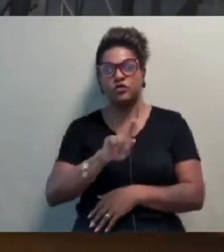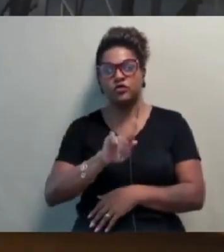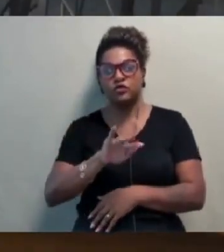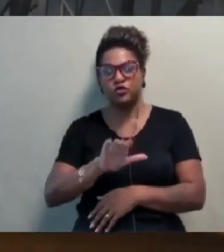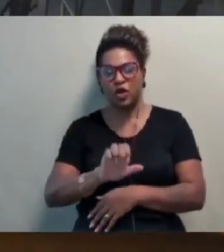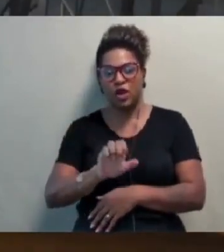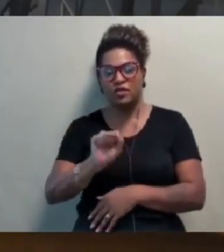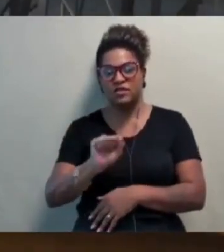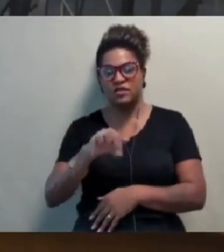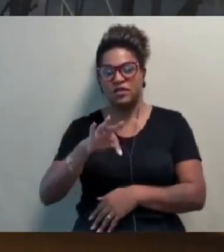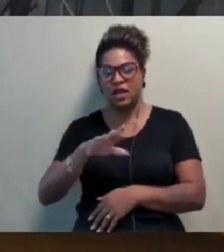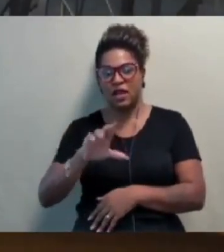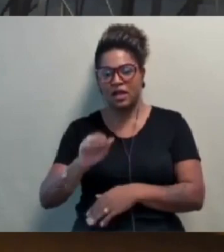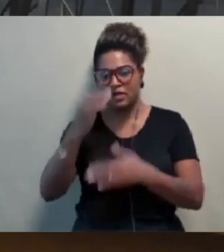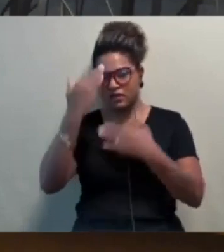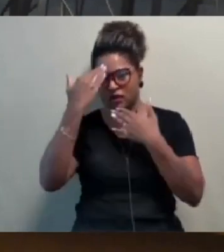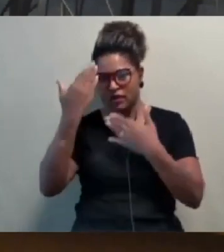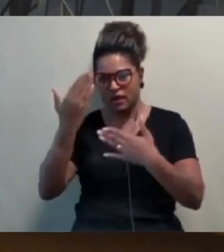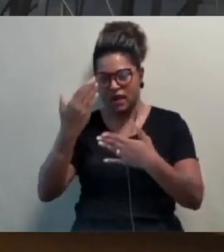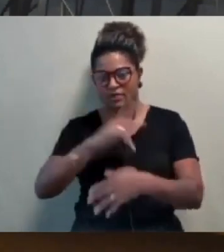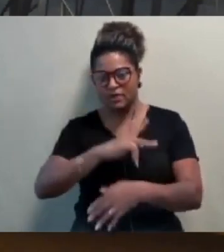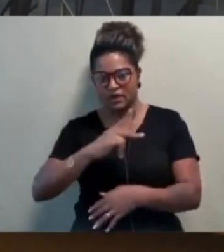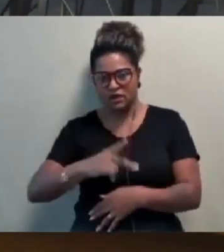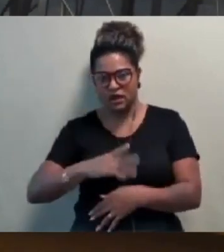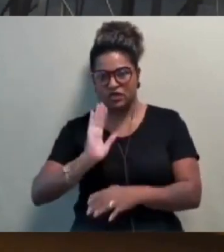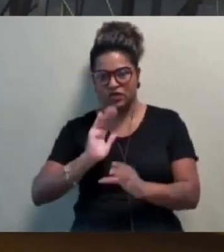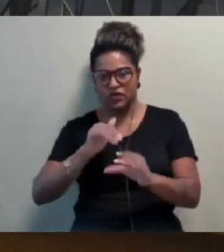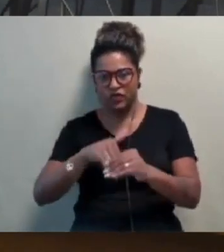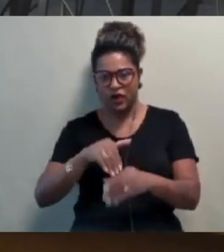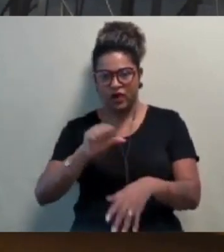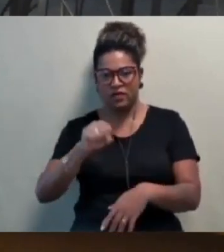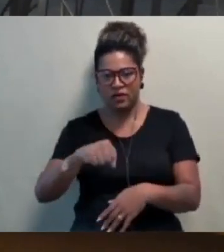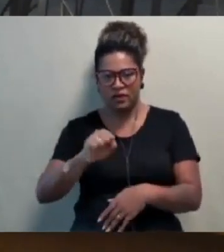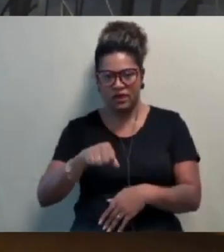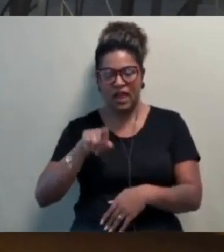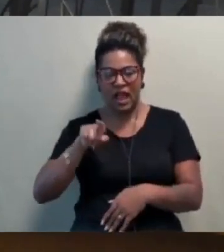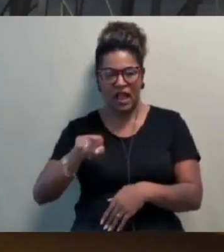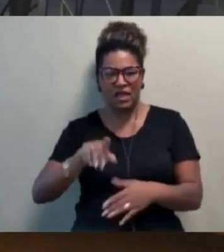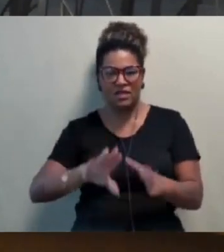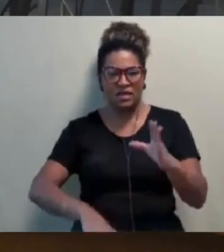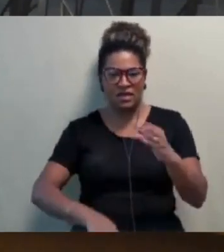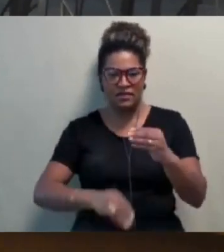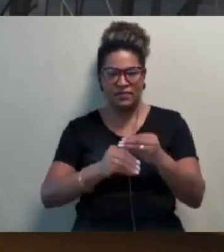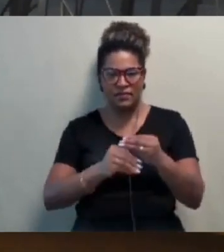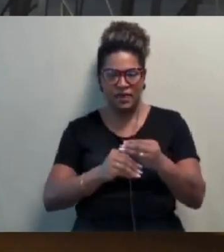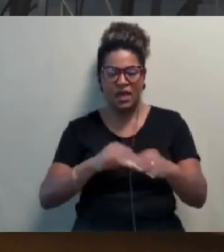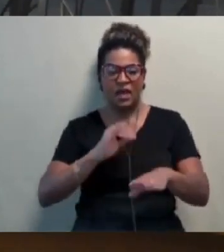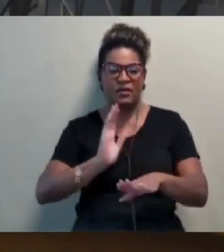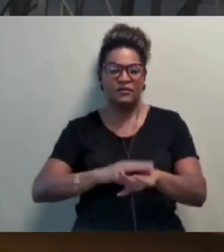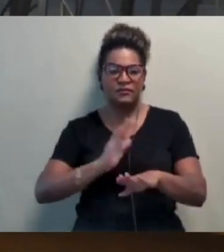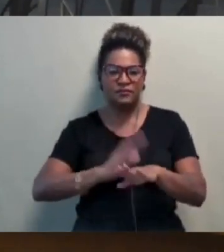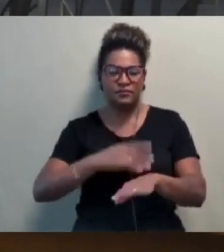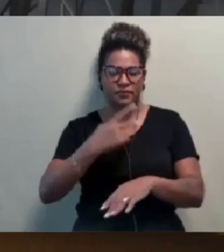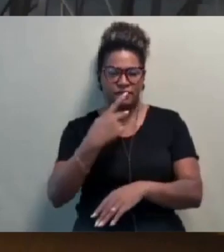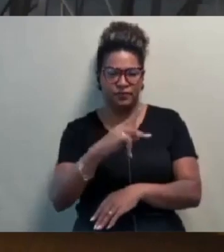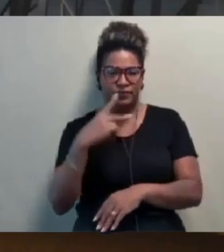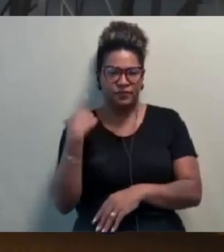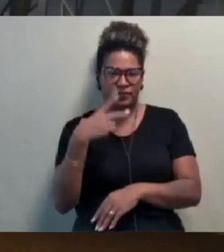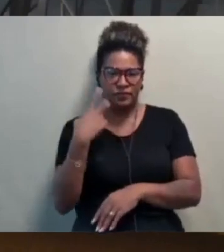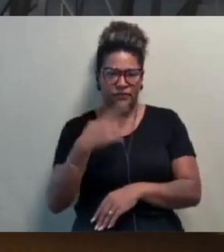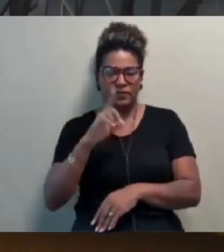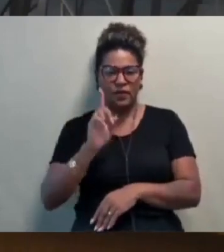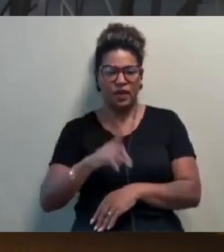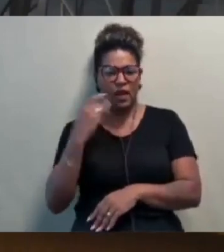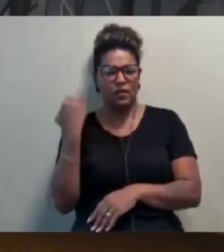presidente. Eu quero encaminhar o voto sim a essa emenda de autoria desse vereador, que é uma emenda muito